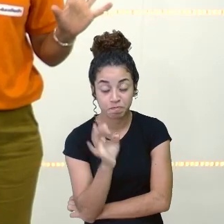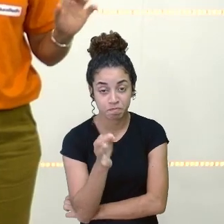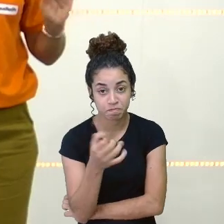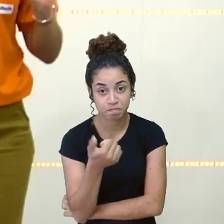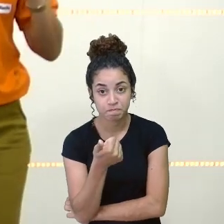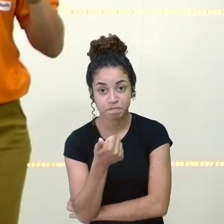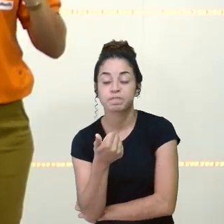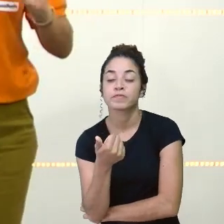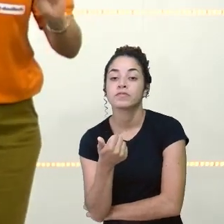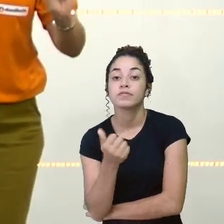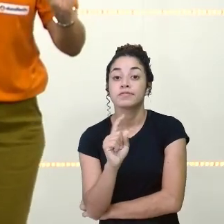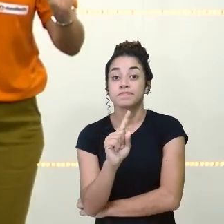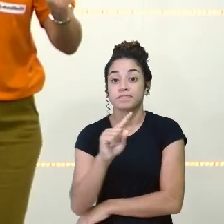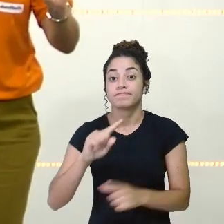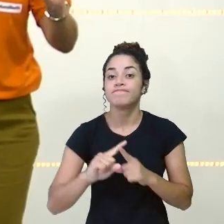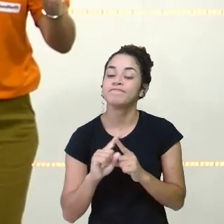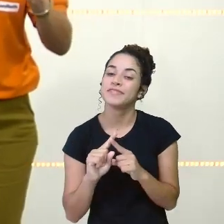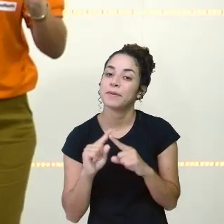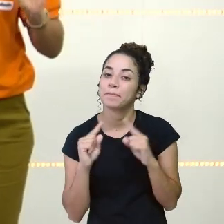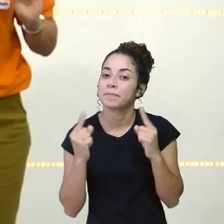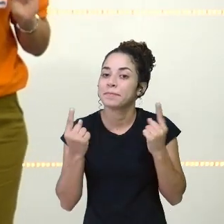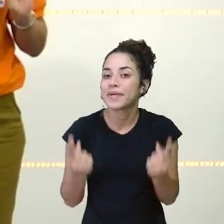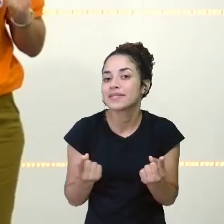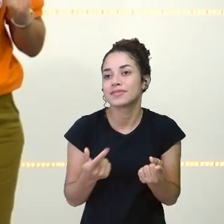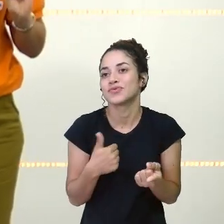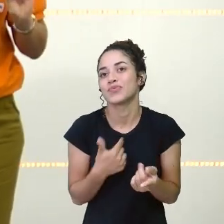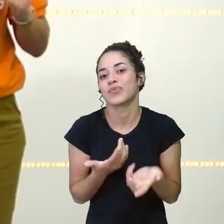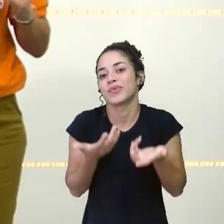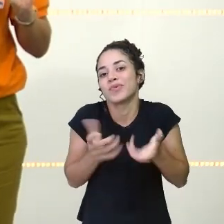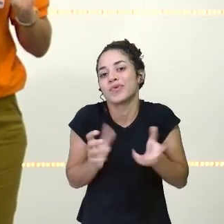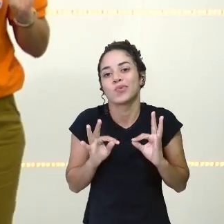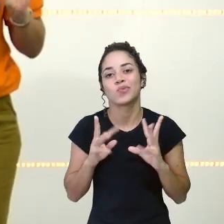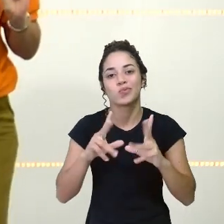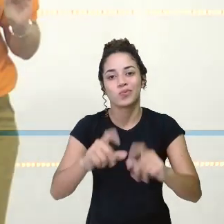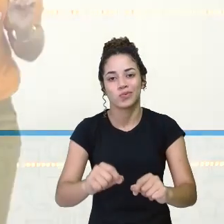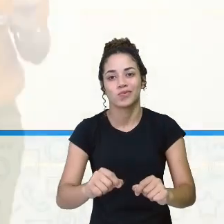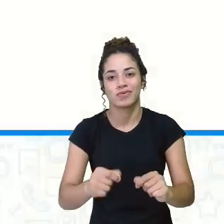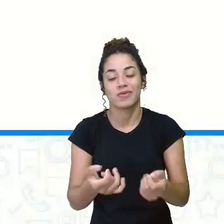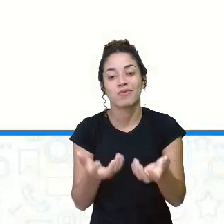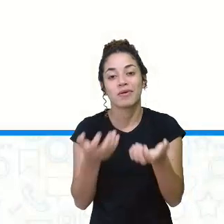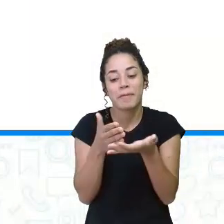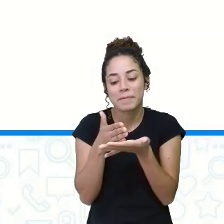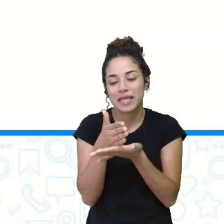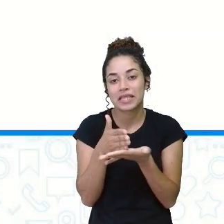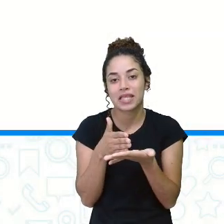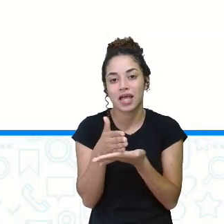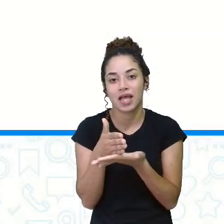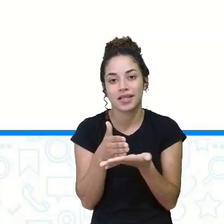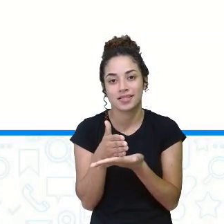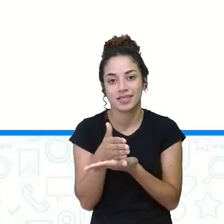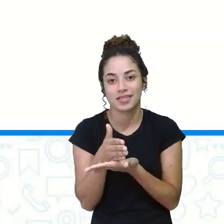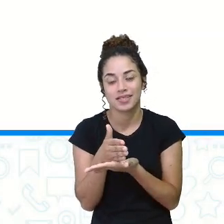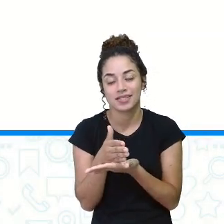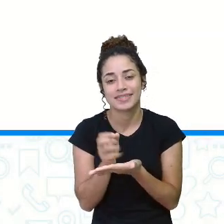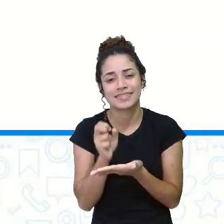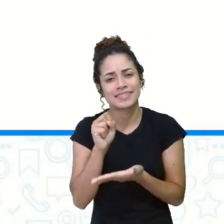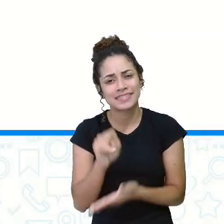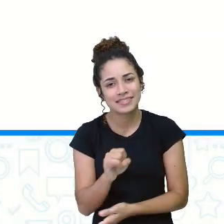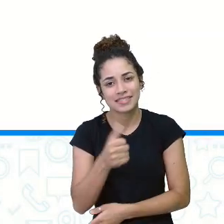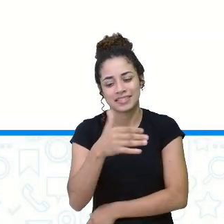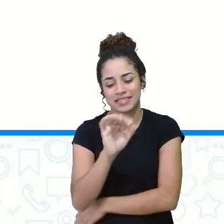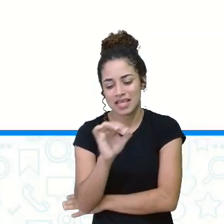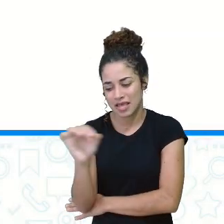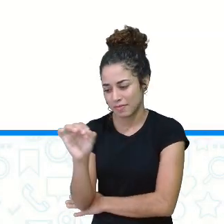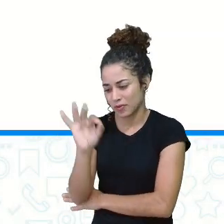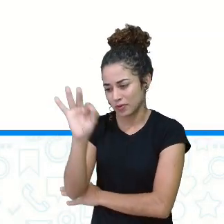100%. Mas eu não quero todo, eu quero metade. Então, se